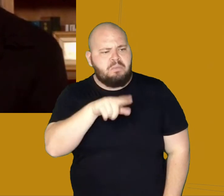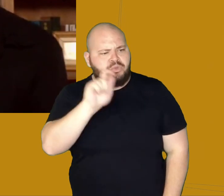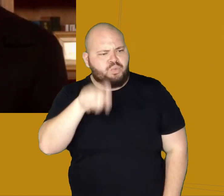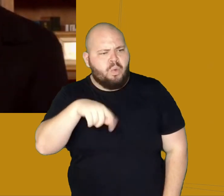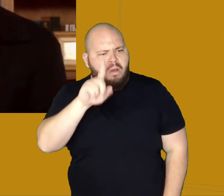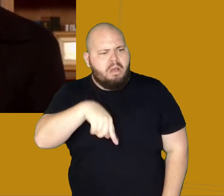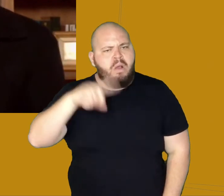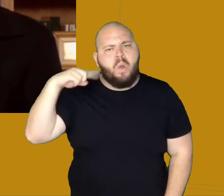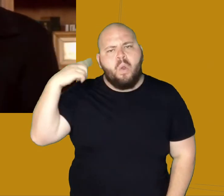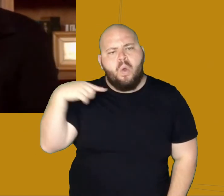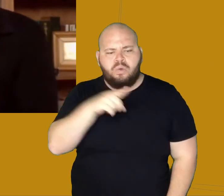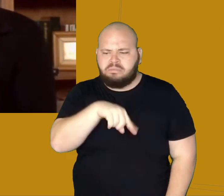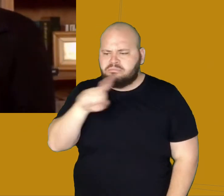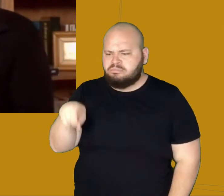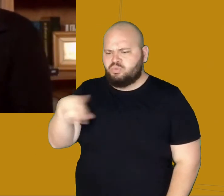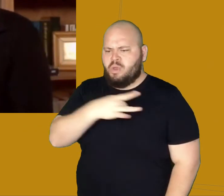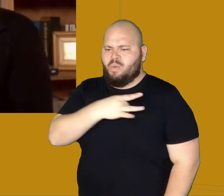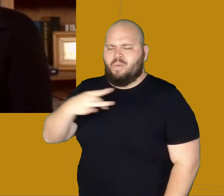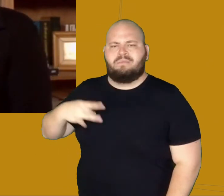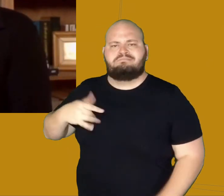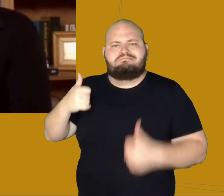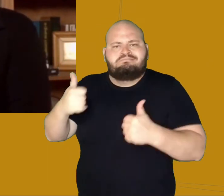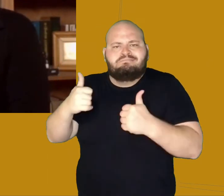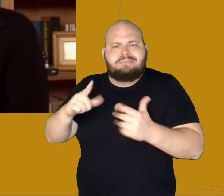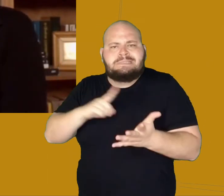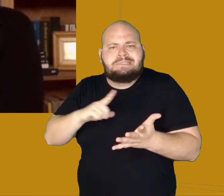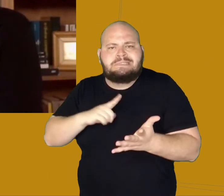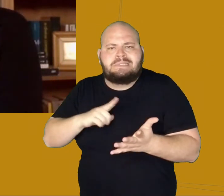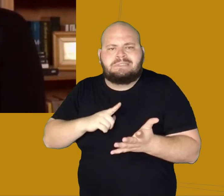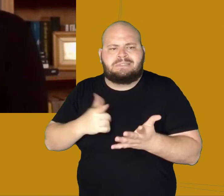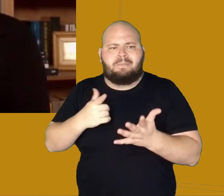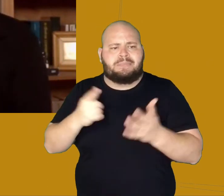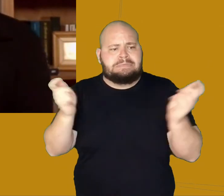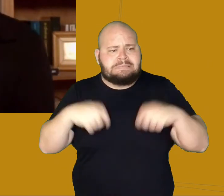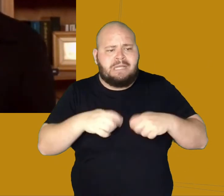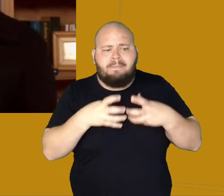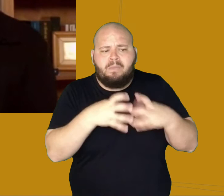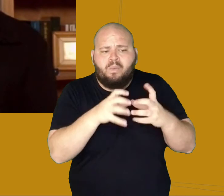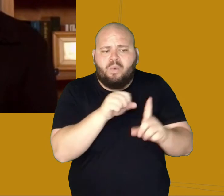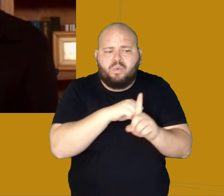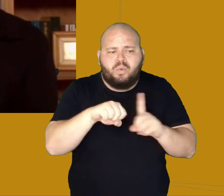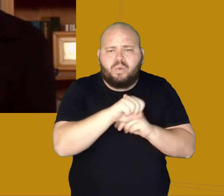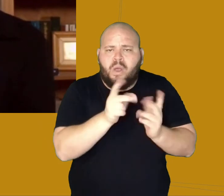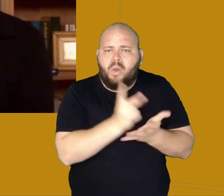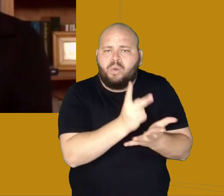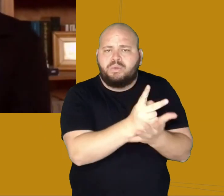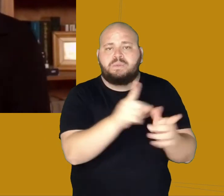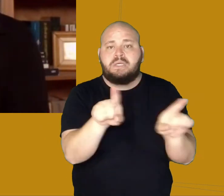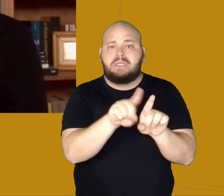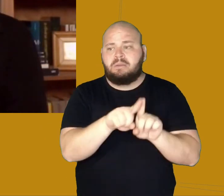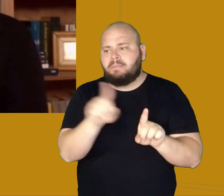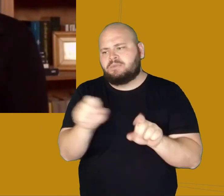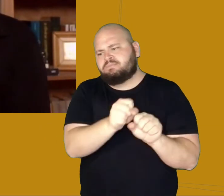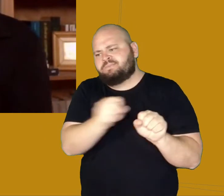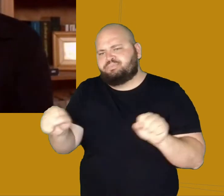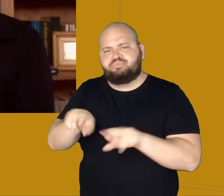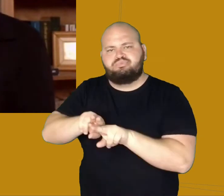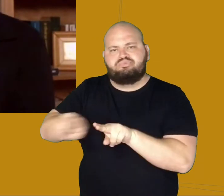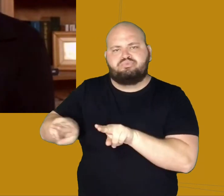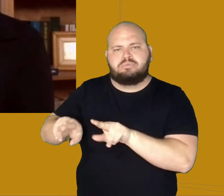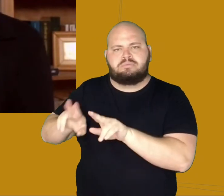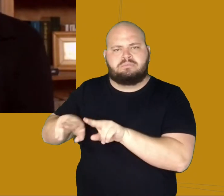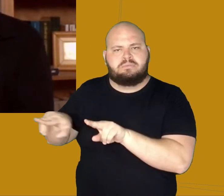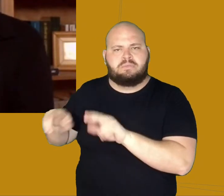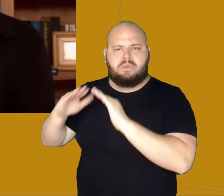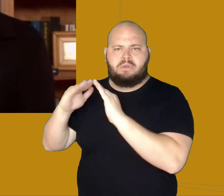é, ou seja, quem pode se manter livre ou quem deve ser removido do convívio social. Com o desenvolvimento de suas teorias,